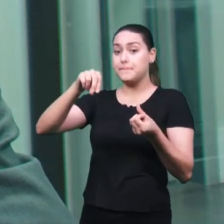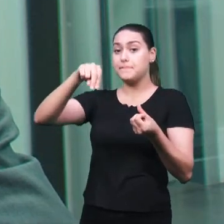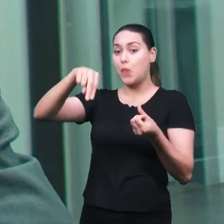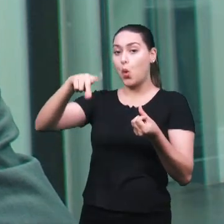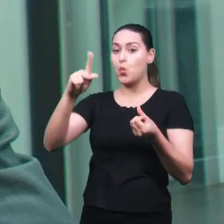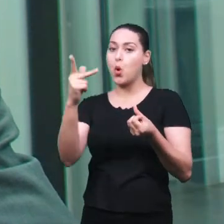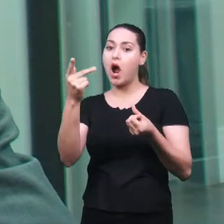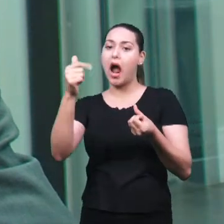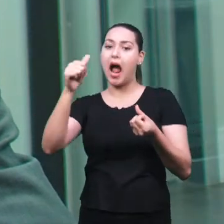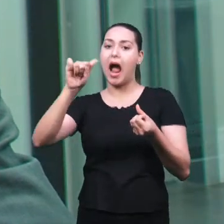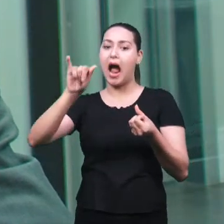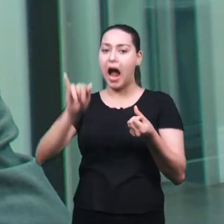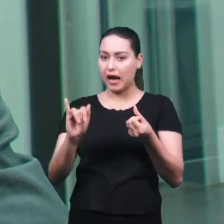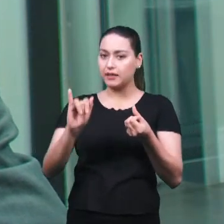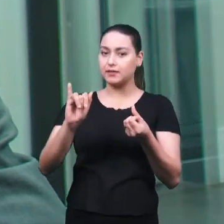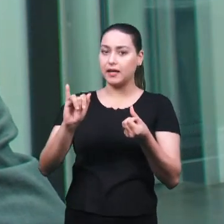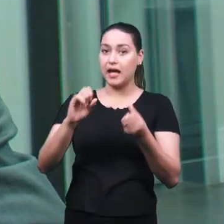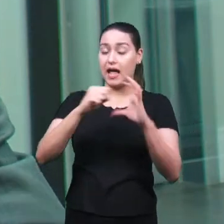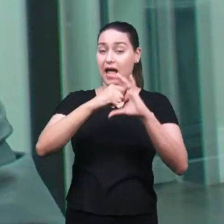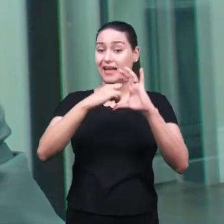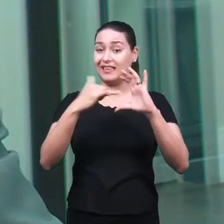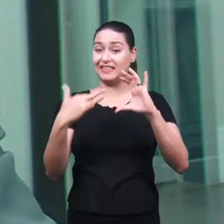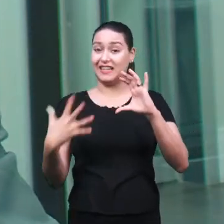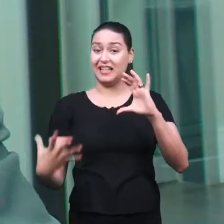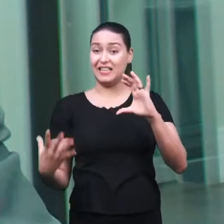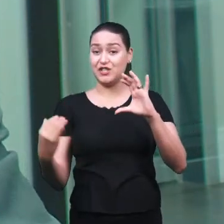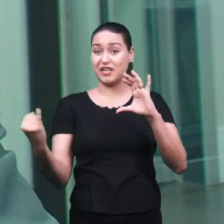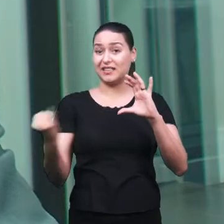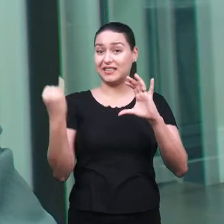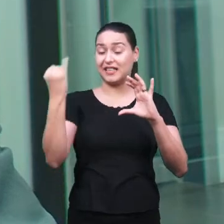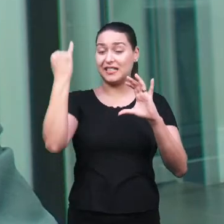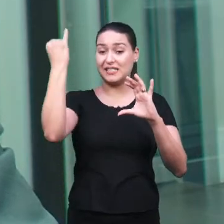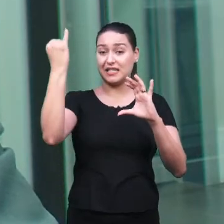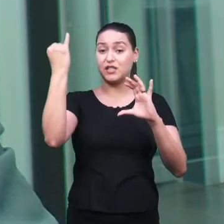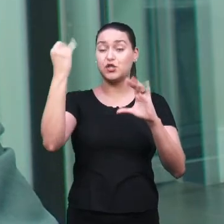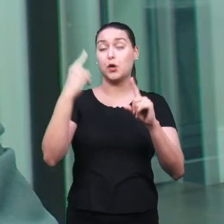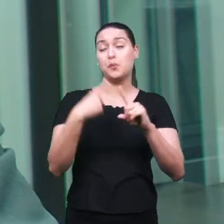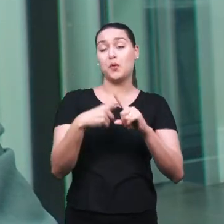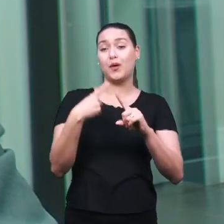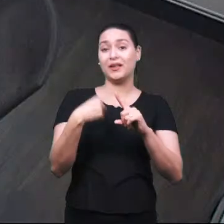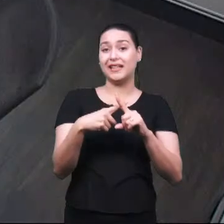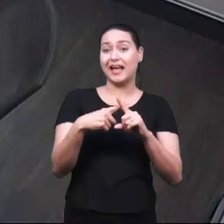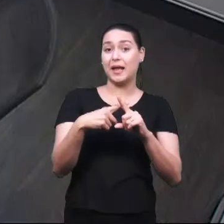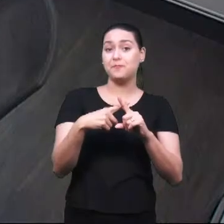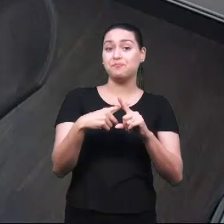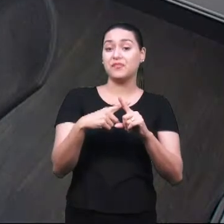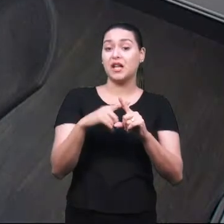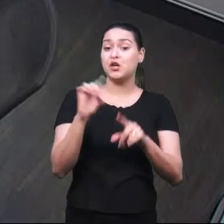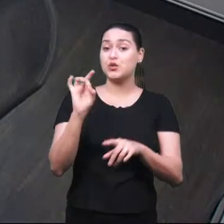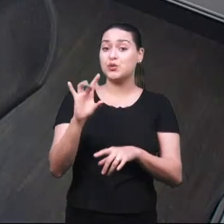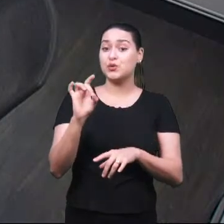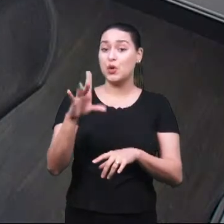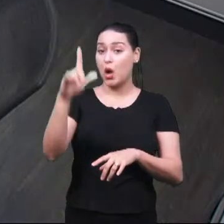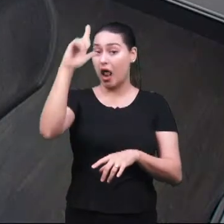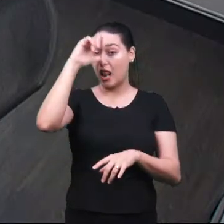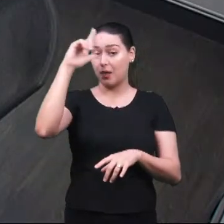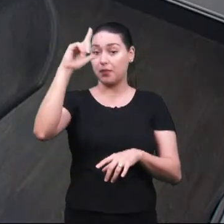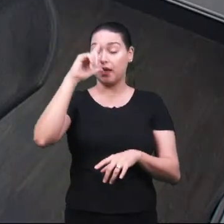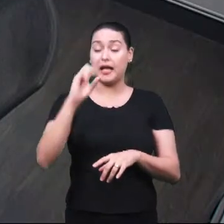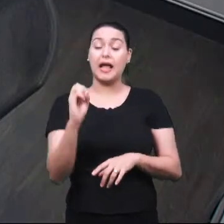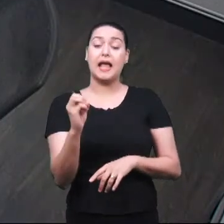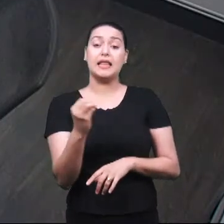uma característica muito interessante, porque ela é basicamente formada por alemães. Olha, muito importante. Inclusive, ela tem 3